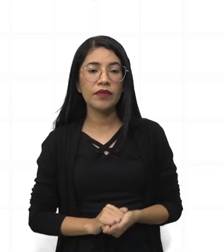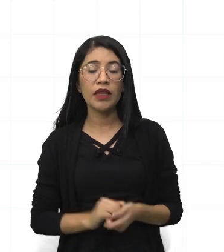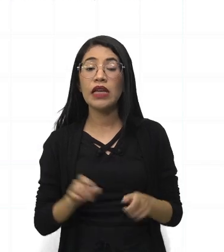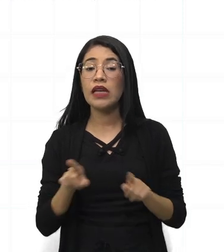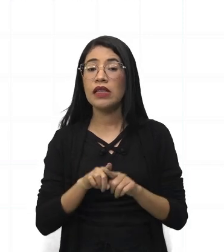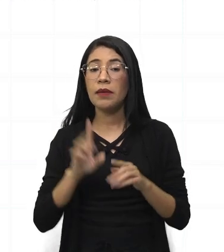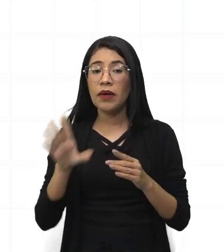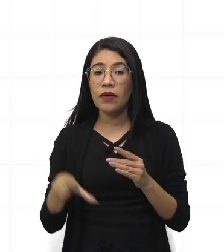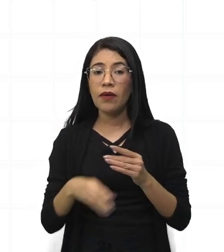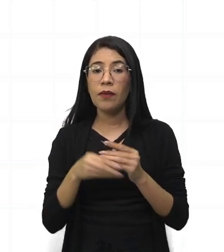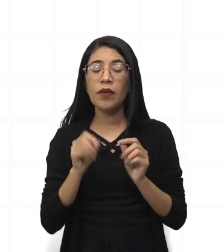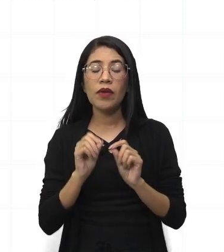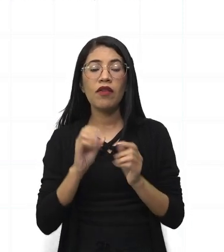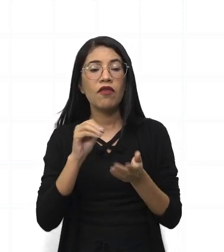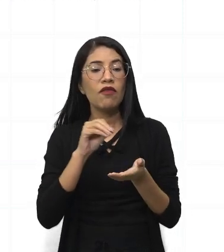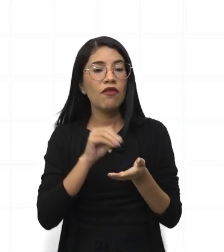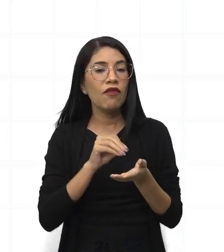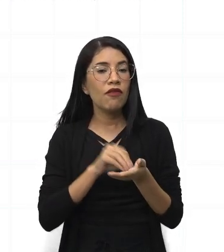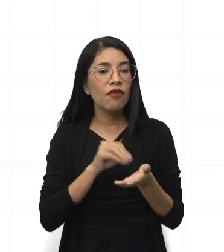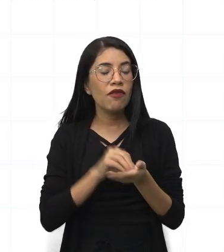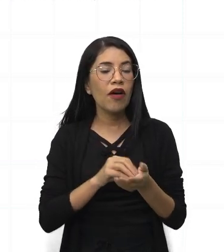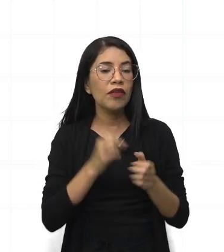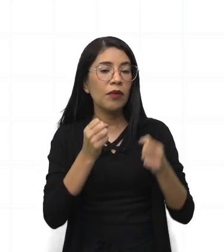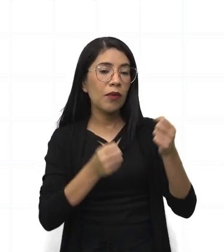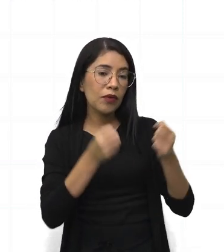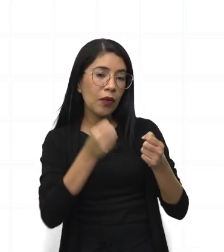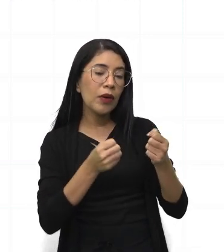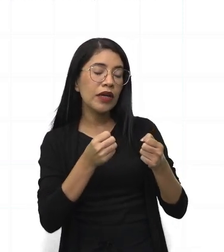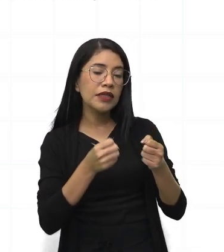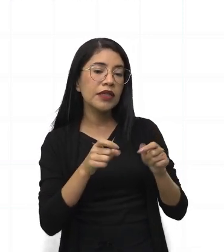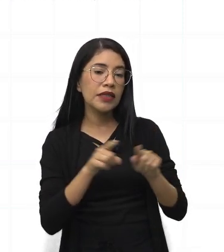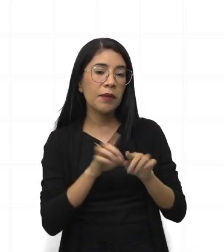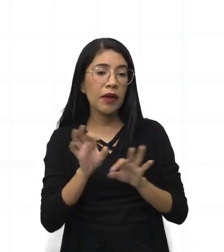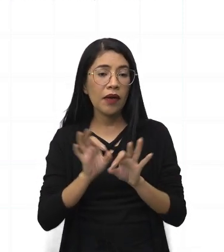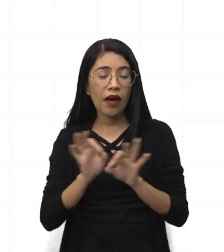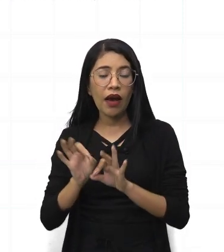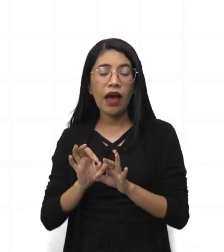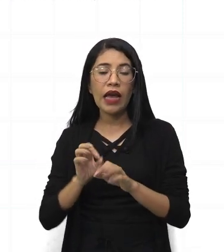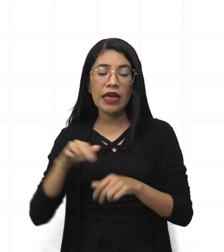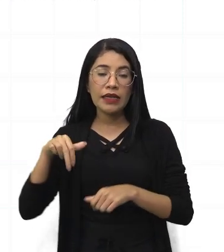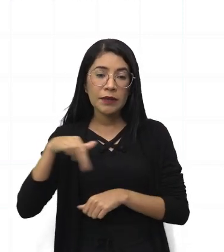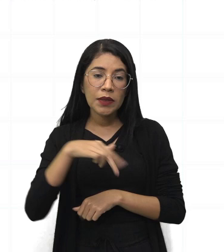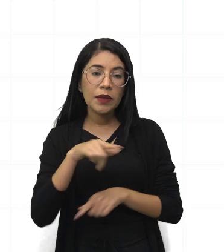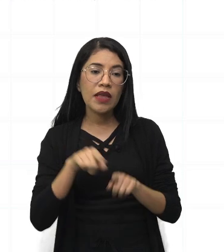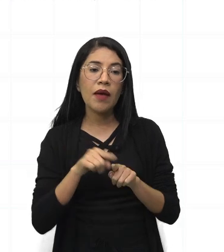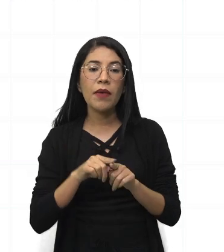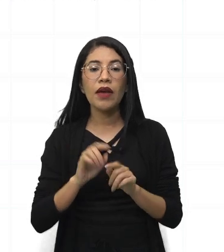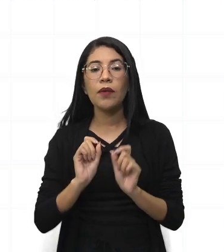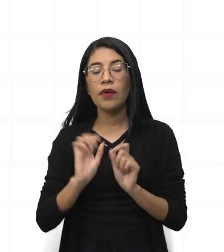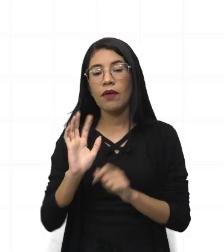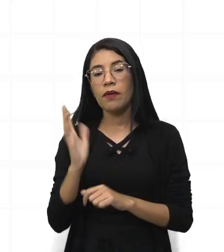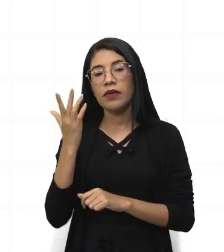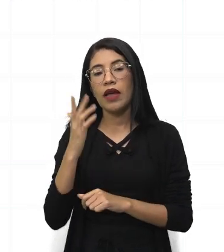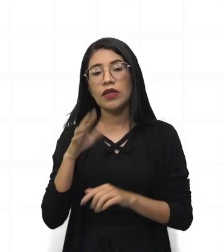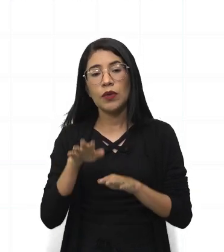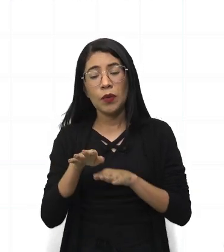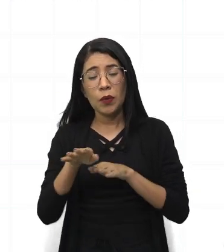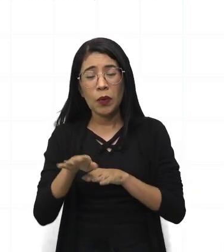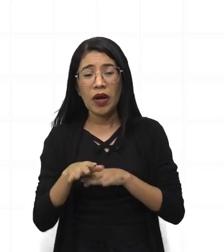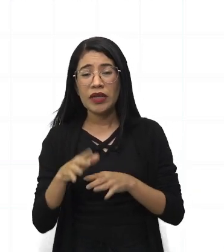Isso, somado à falta de preparo de motoristas e pedestres, resultou no trânsito confuso